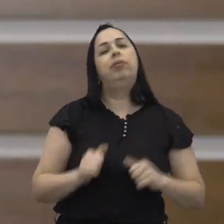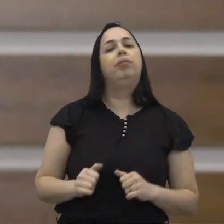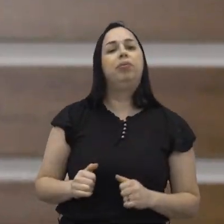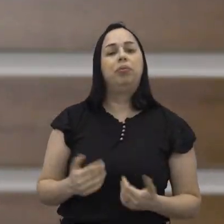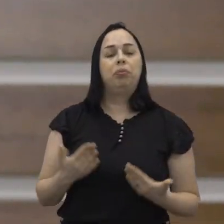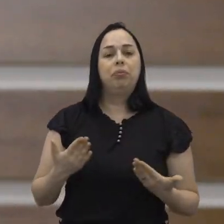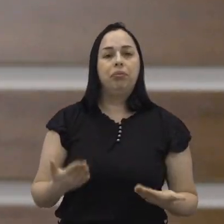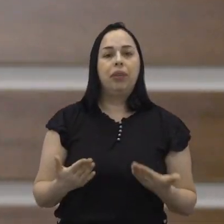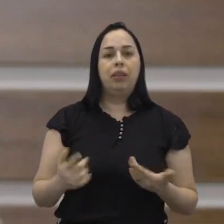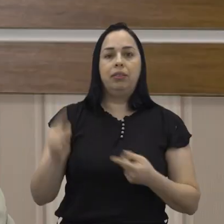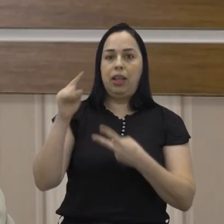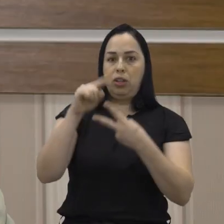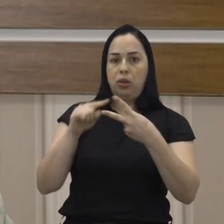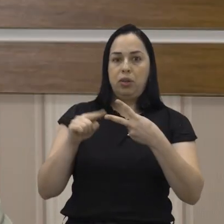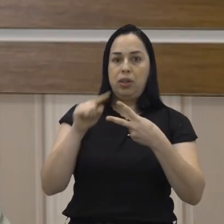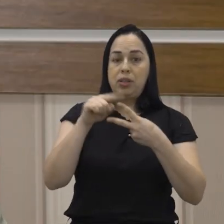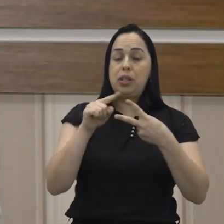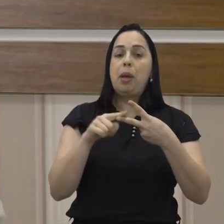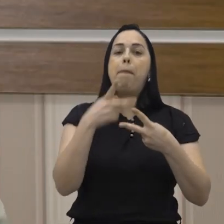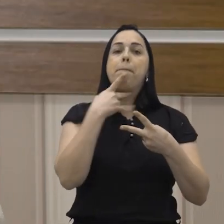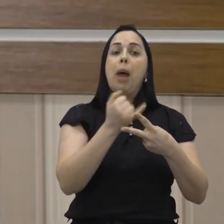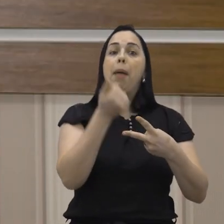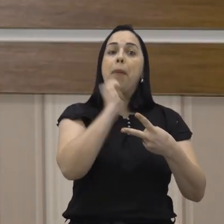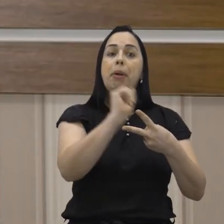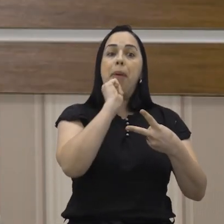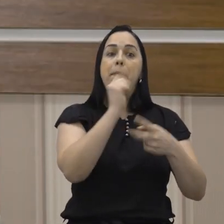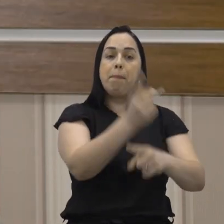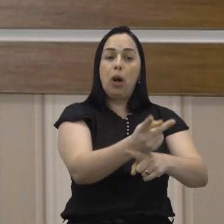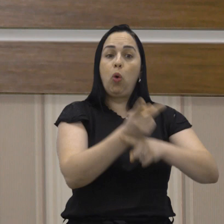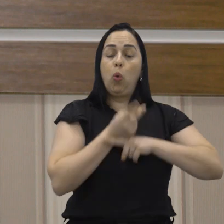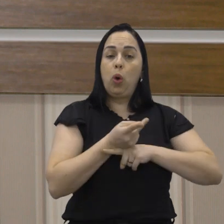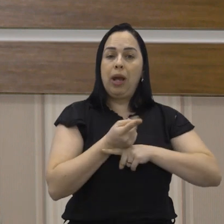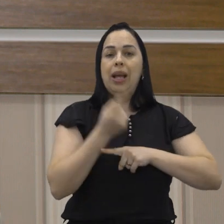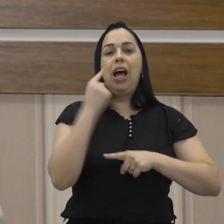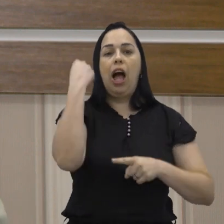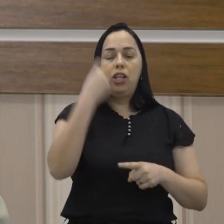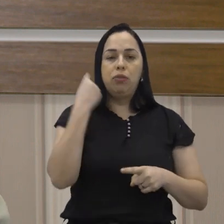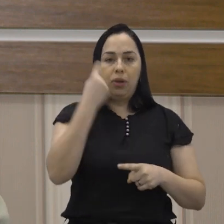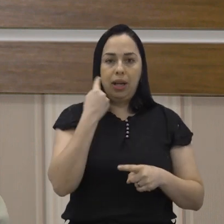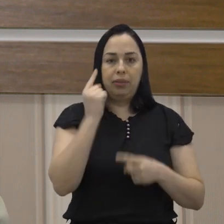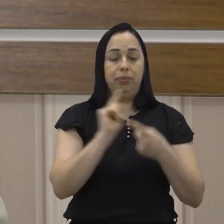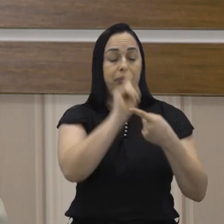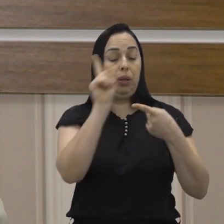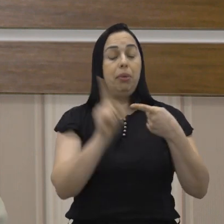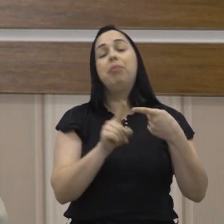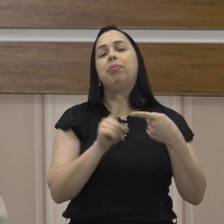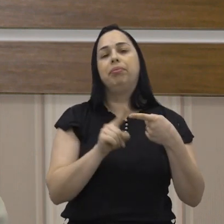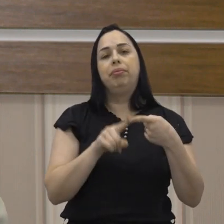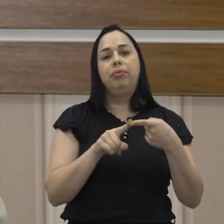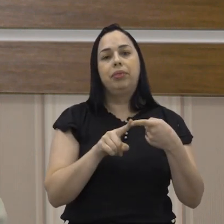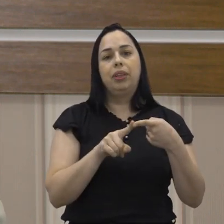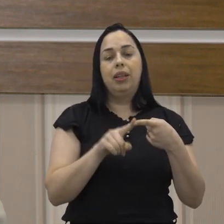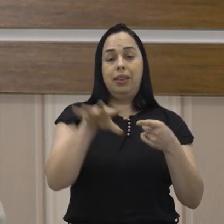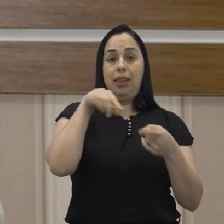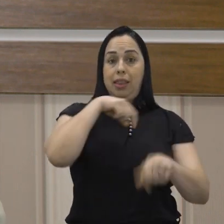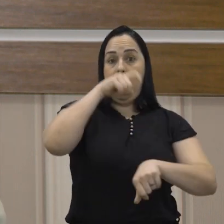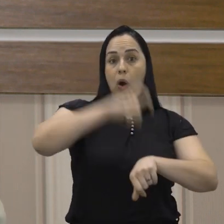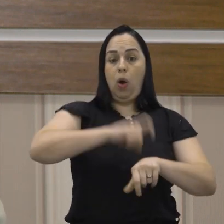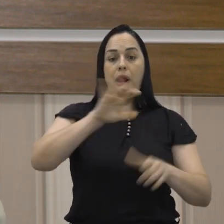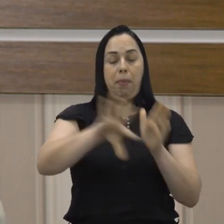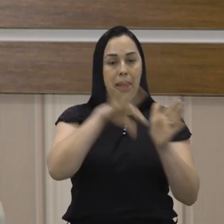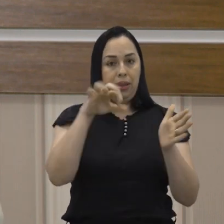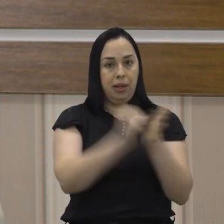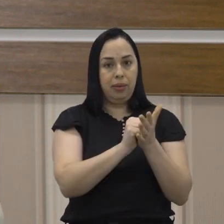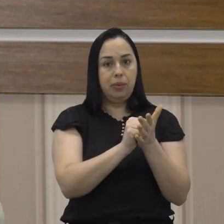pessoas com autismo. Nós temos 2 momentos que os pais procuram bastante o auxílio de um advogado especialista. O primeiro